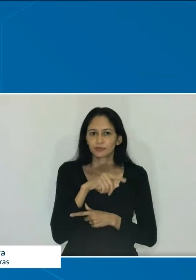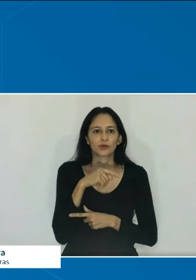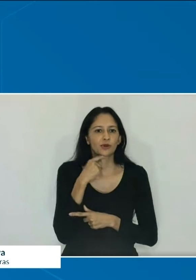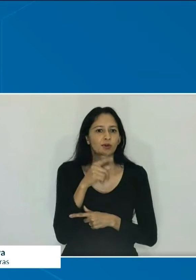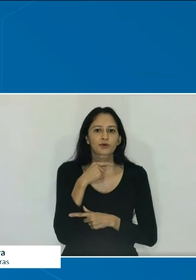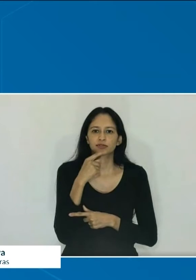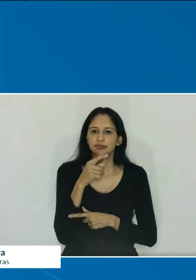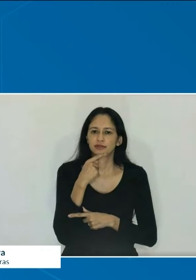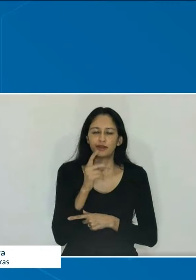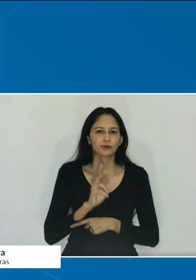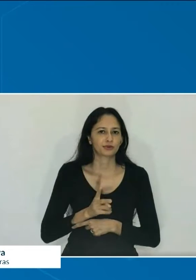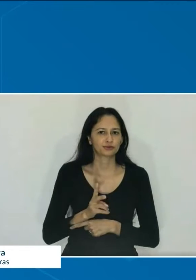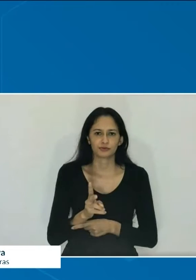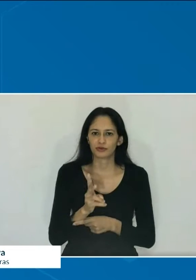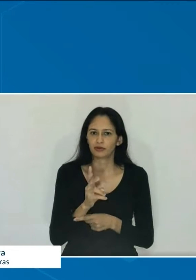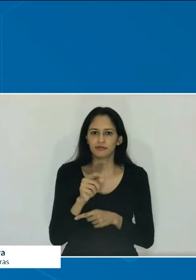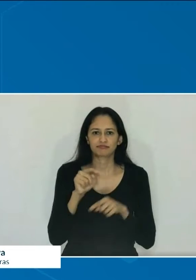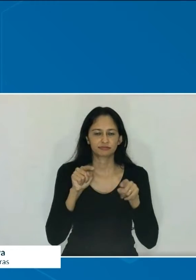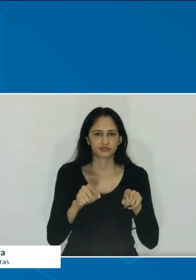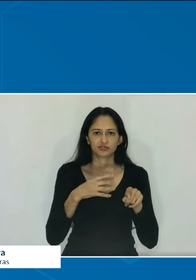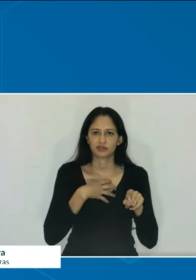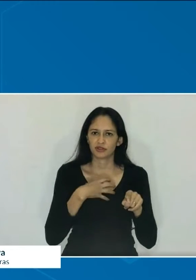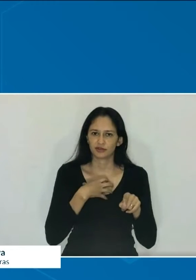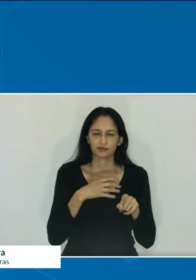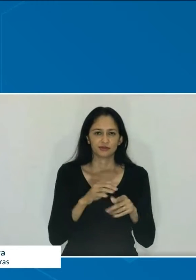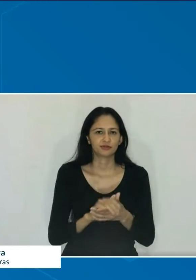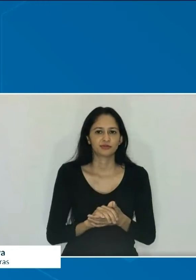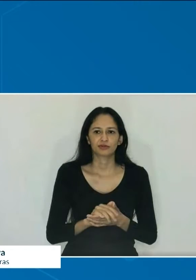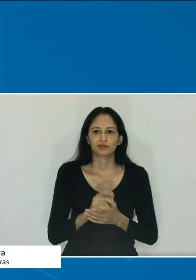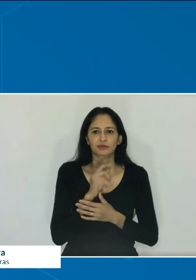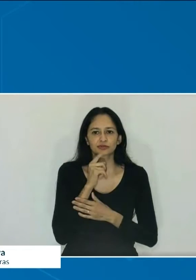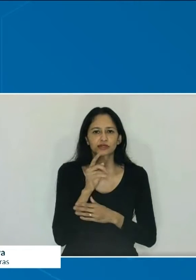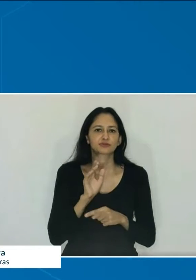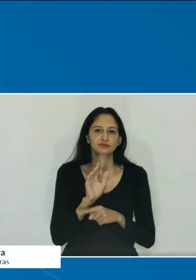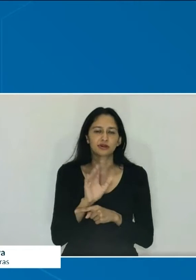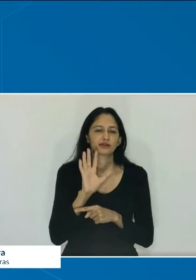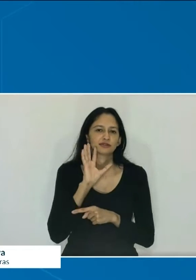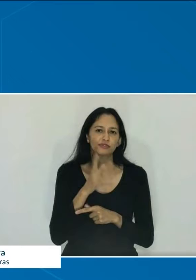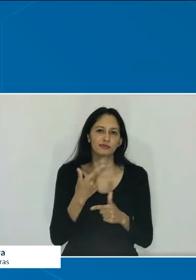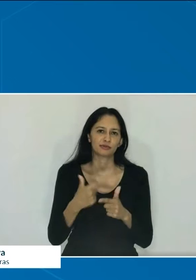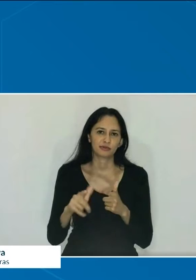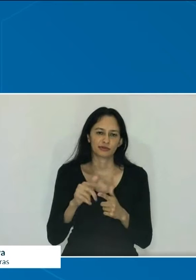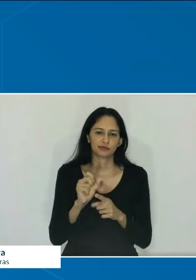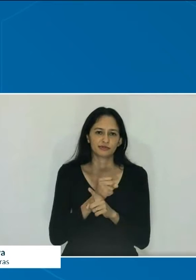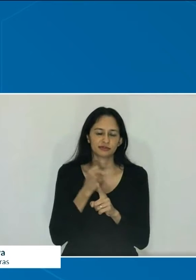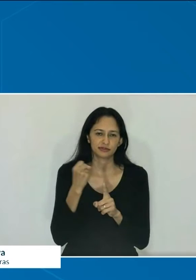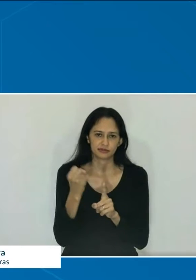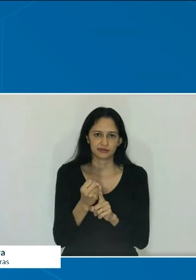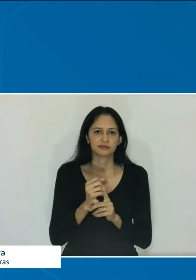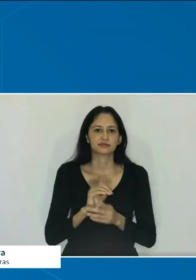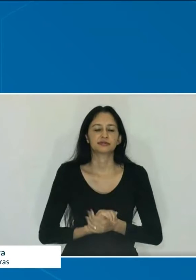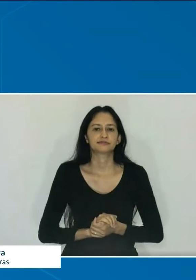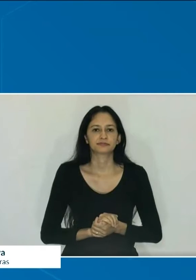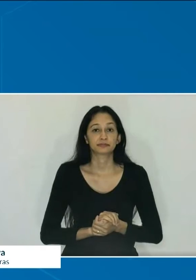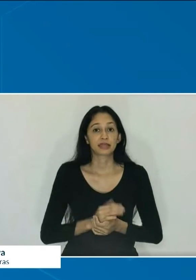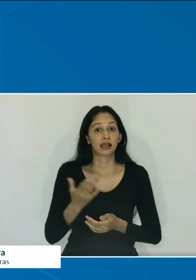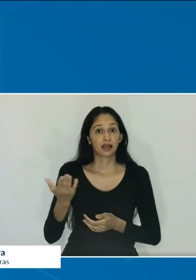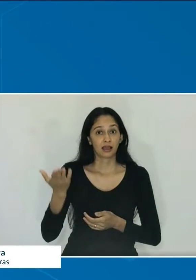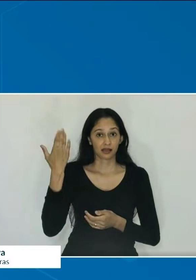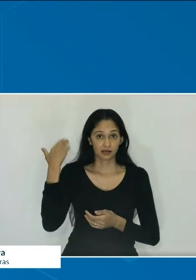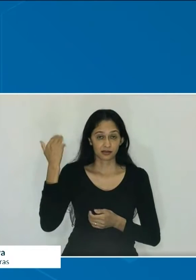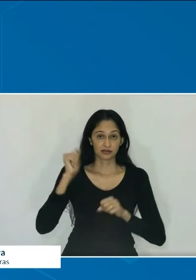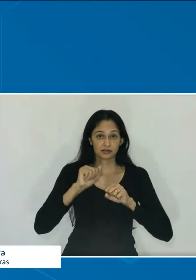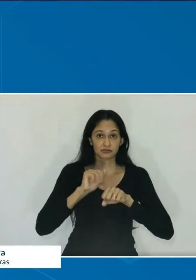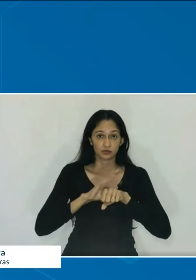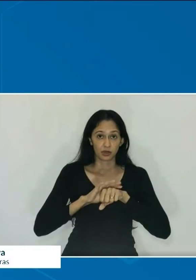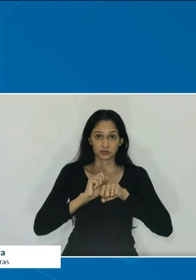se sustentar financeiramente e não tem mais condições de atender a população, como está hoje. Então, antes da pandemia, nós